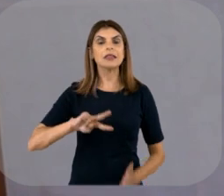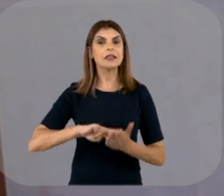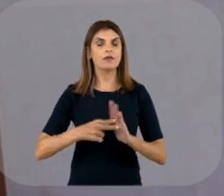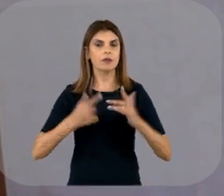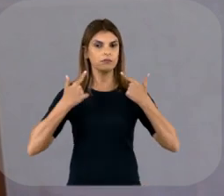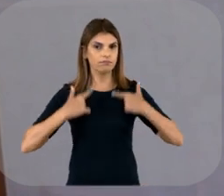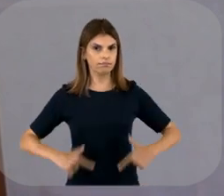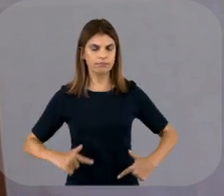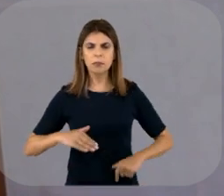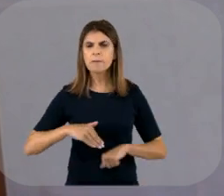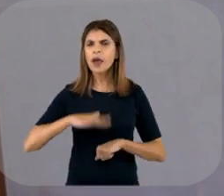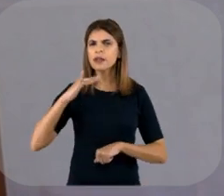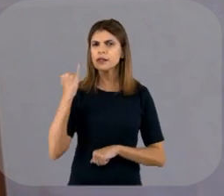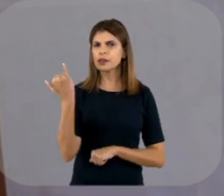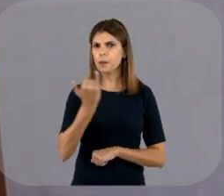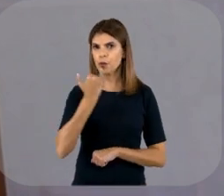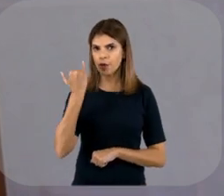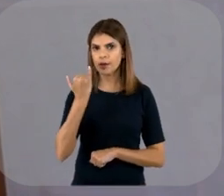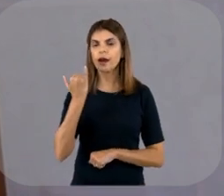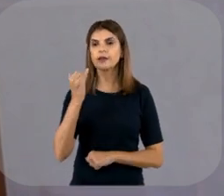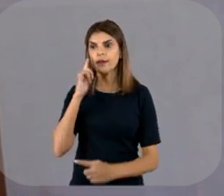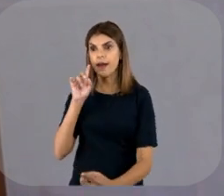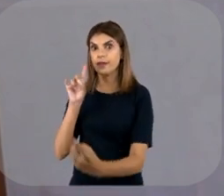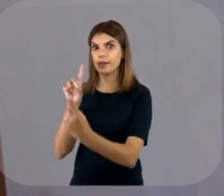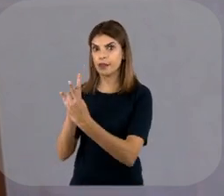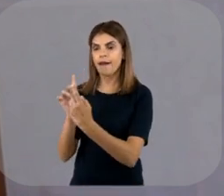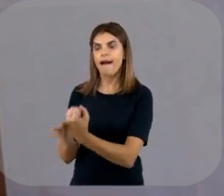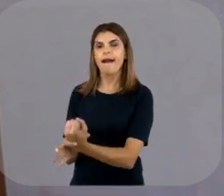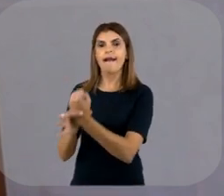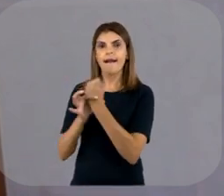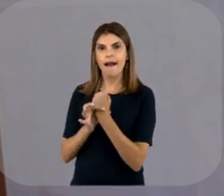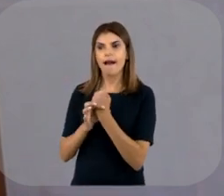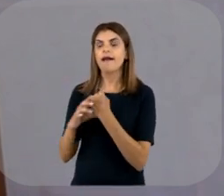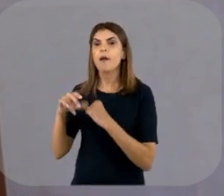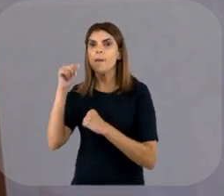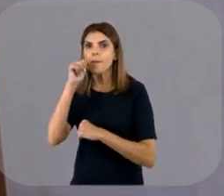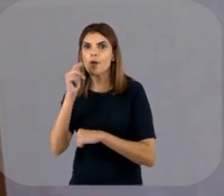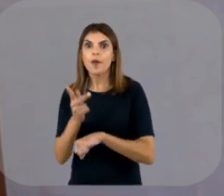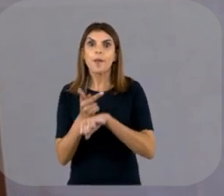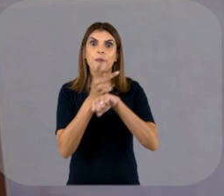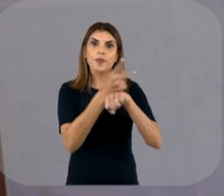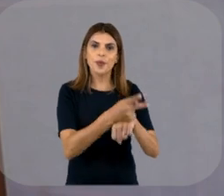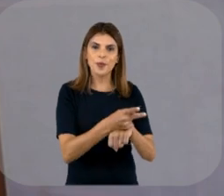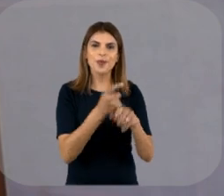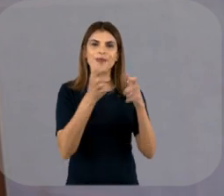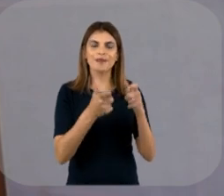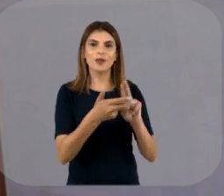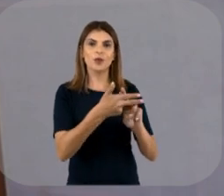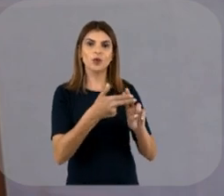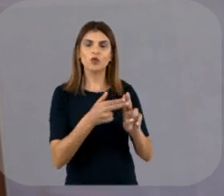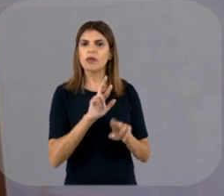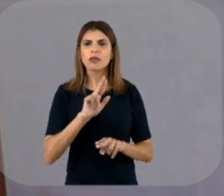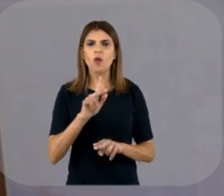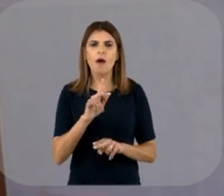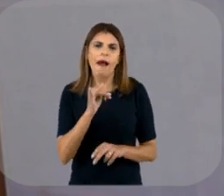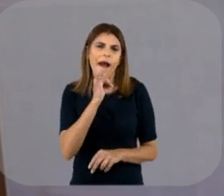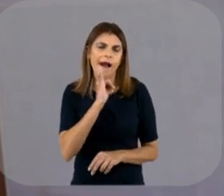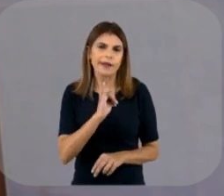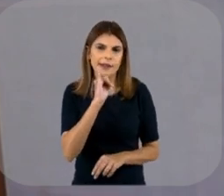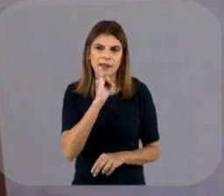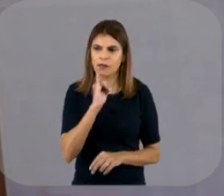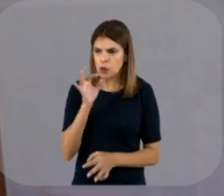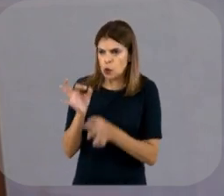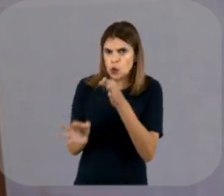mais importante na assistência é garantir às mulheres as informações que elas buscam quando chegam aos serviços. E não é,